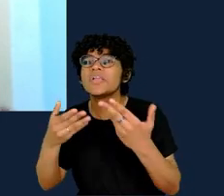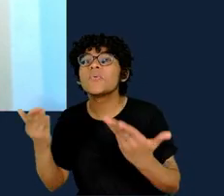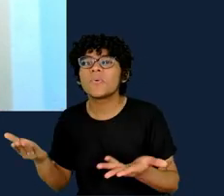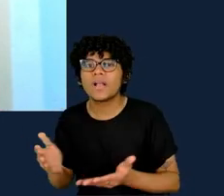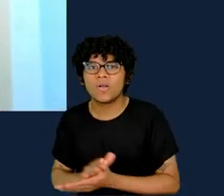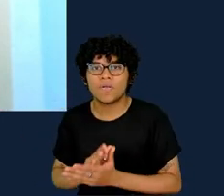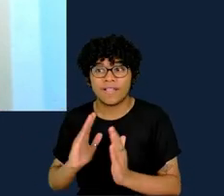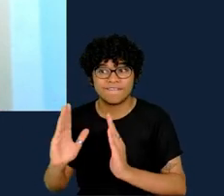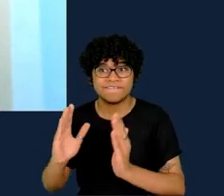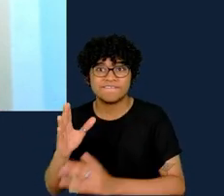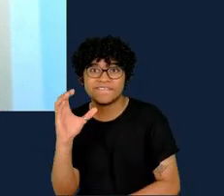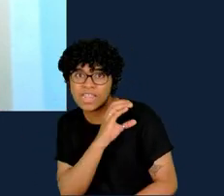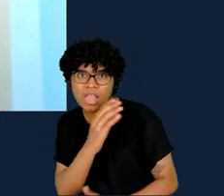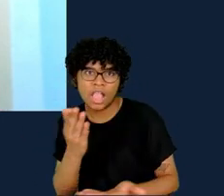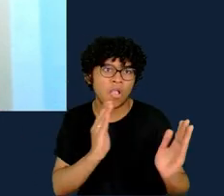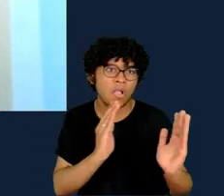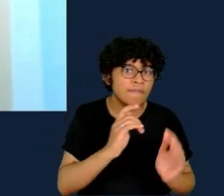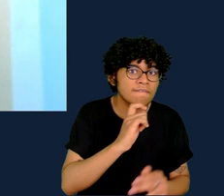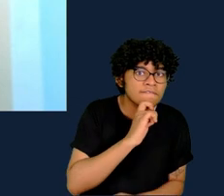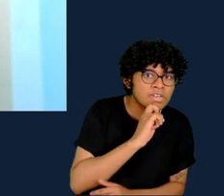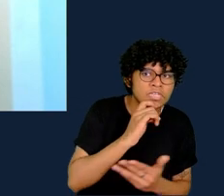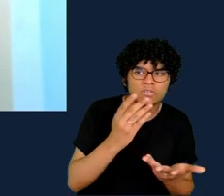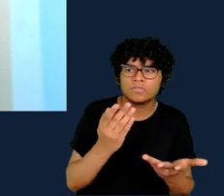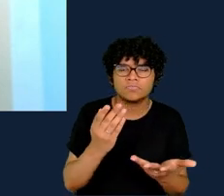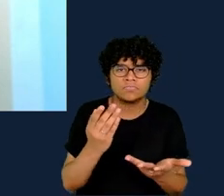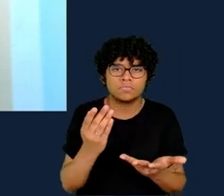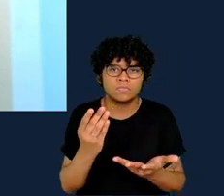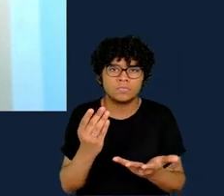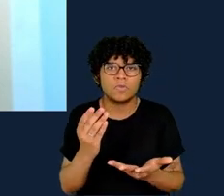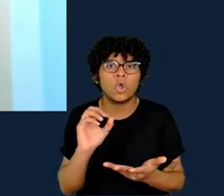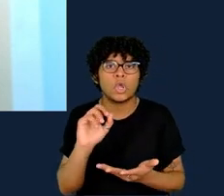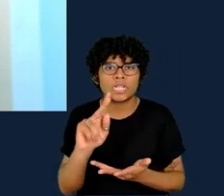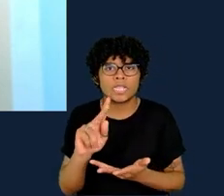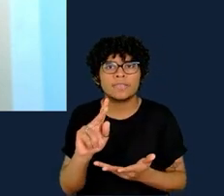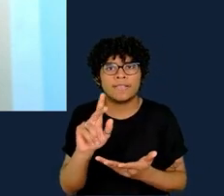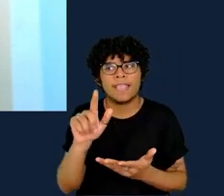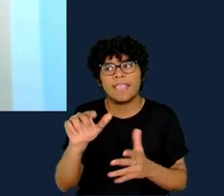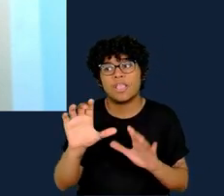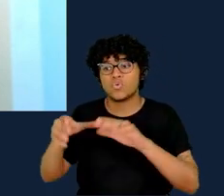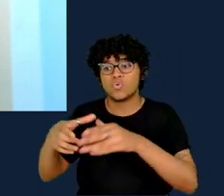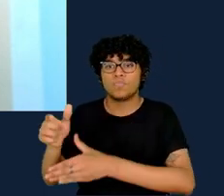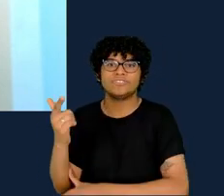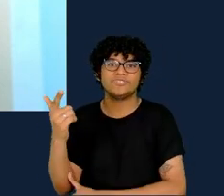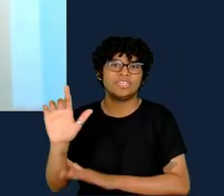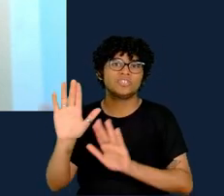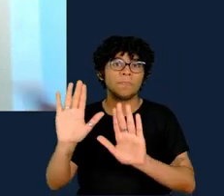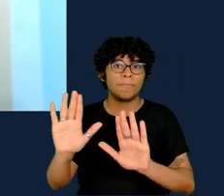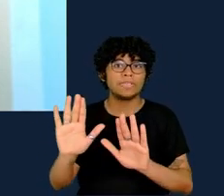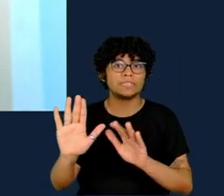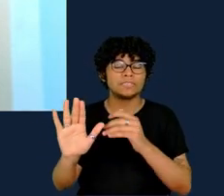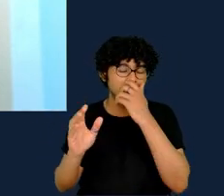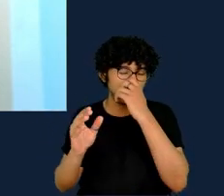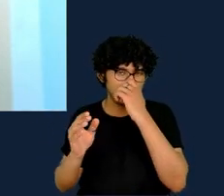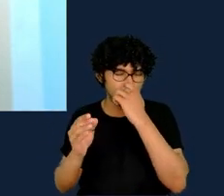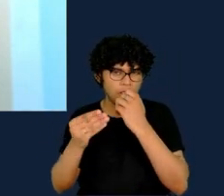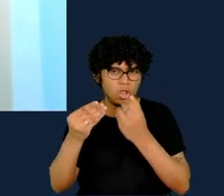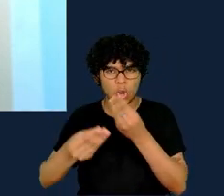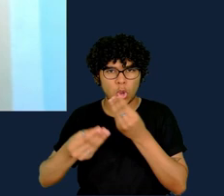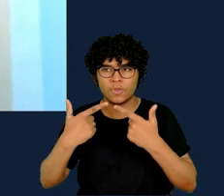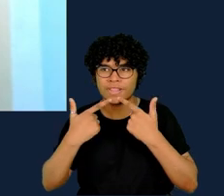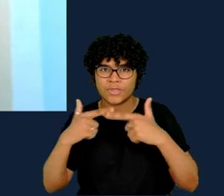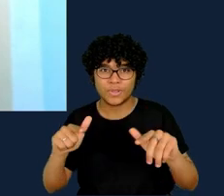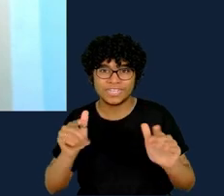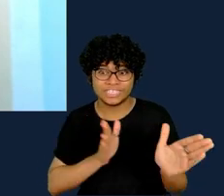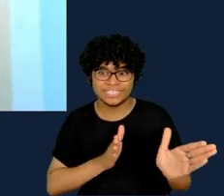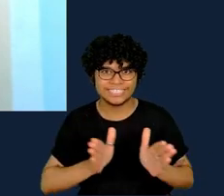que isso não faz parte do nosso mundo, mas a gente consegue fazer uma tradução para uma linguagem que seja acessível,